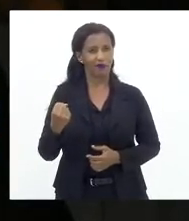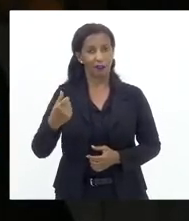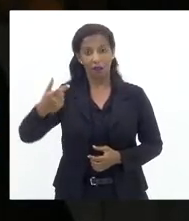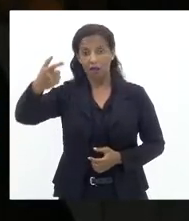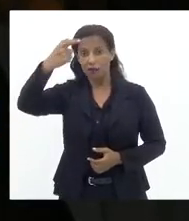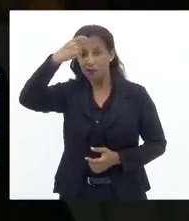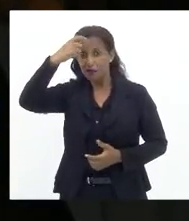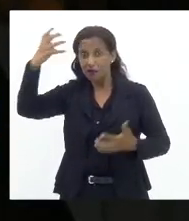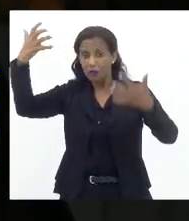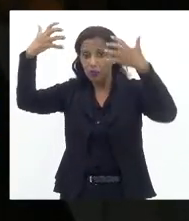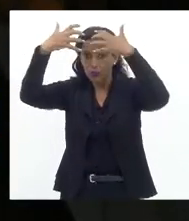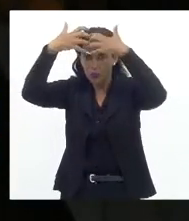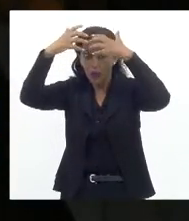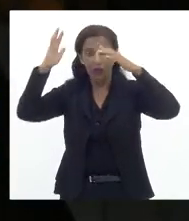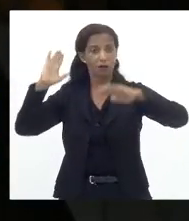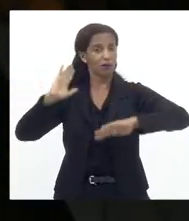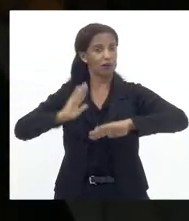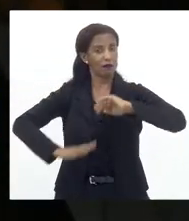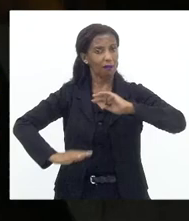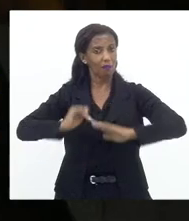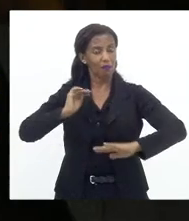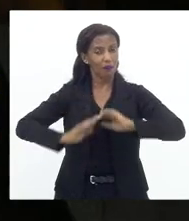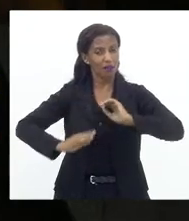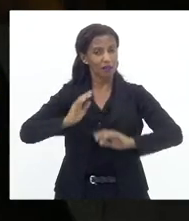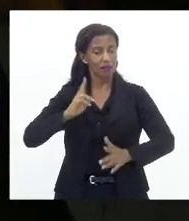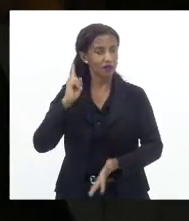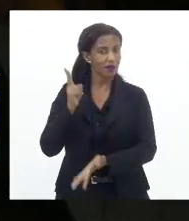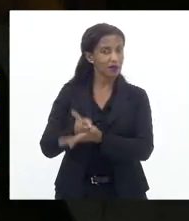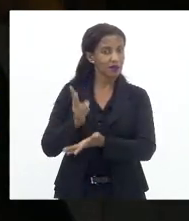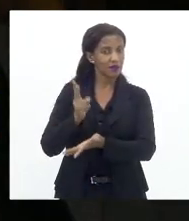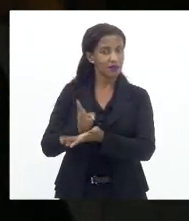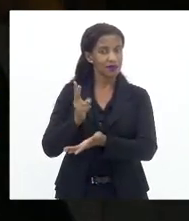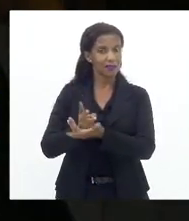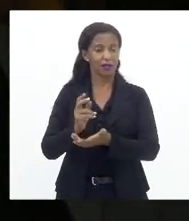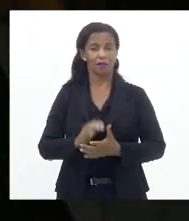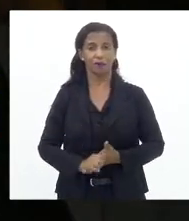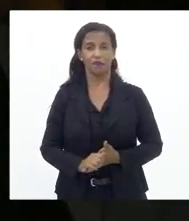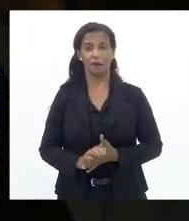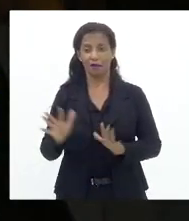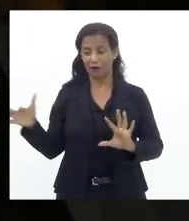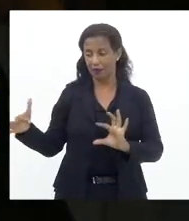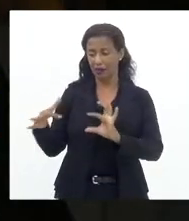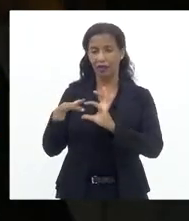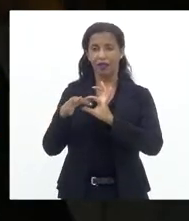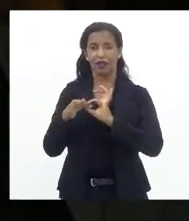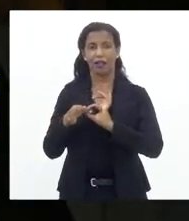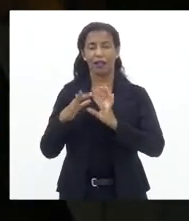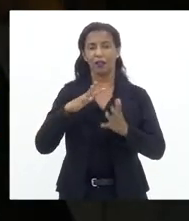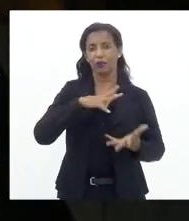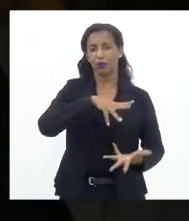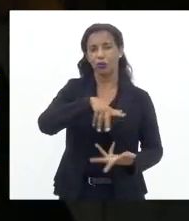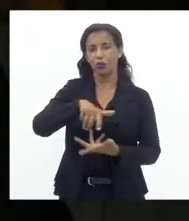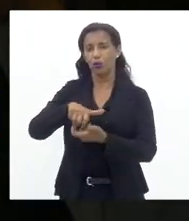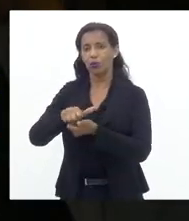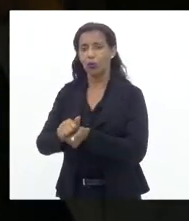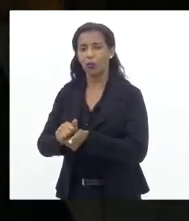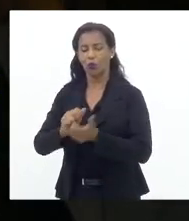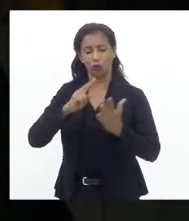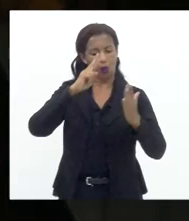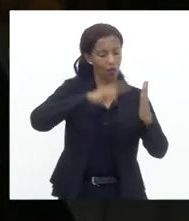cerebral na sua capacidade de estar sempre ligada com o mundo